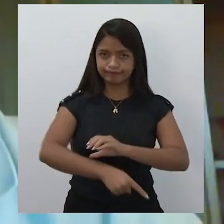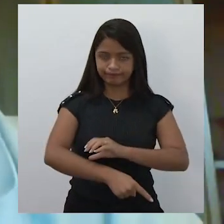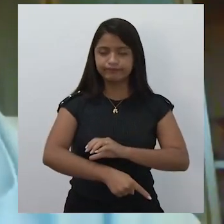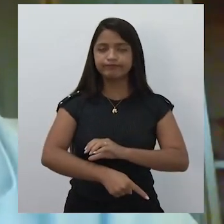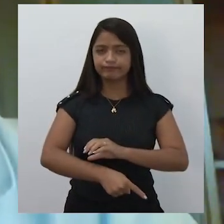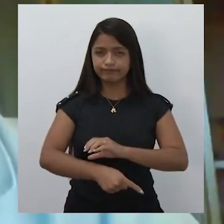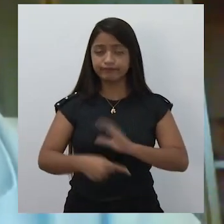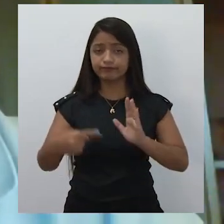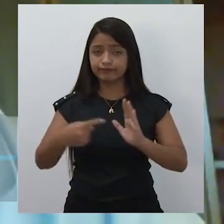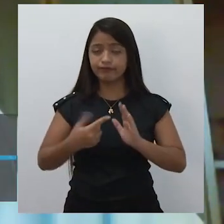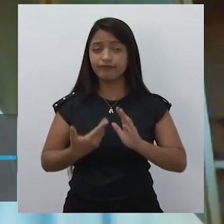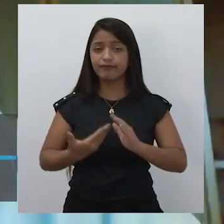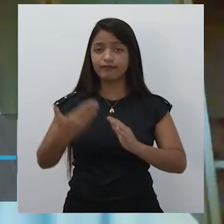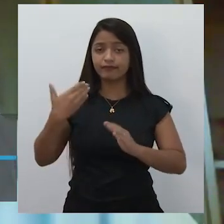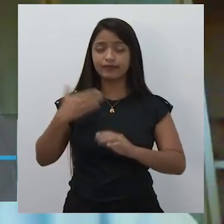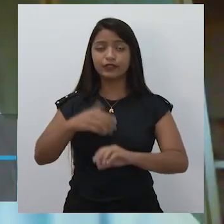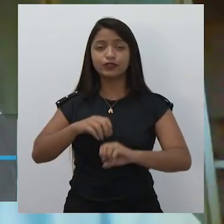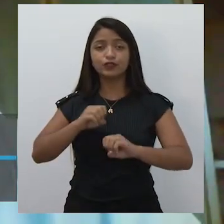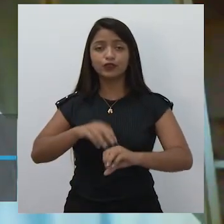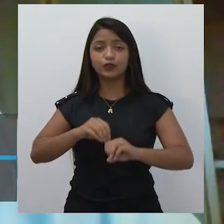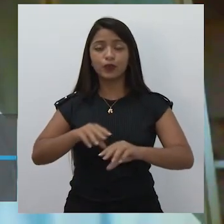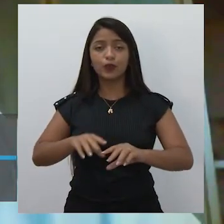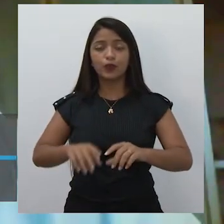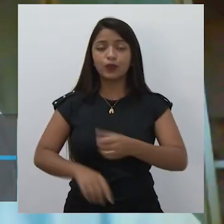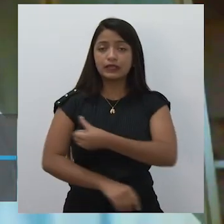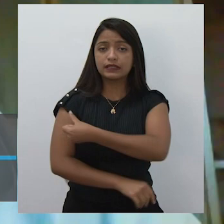ensino fundamental nos anos finais.